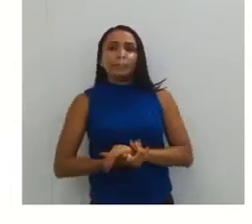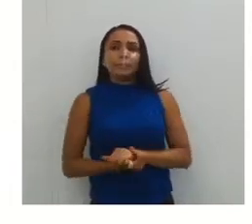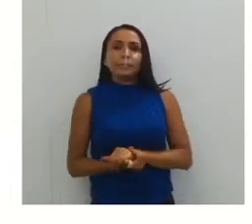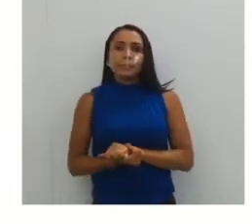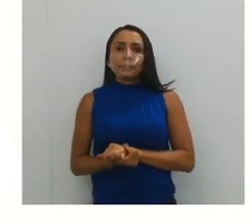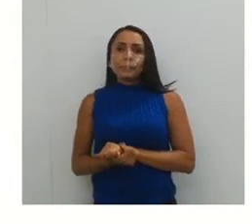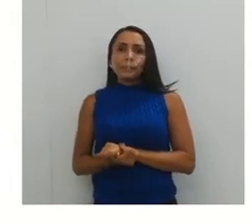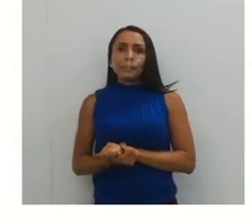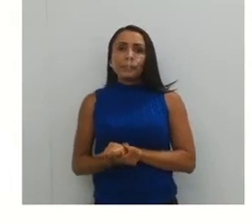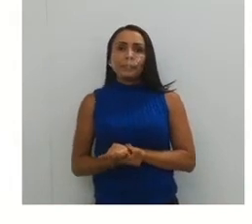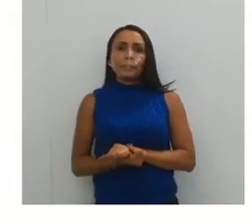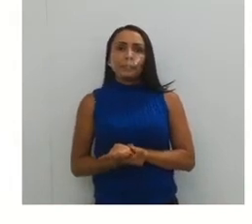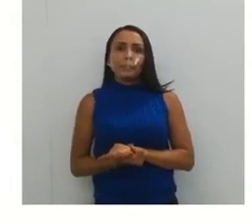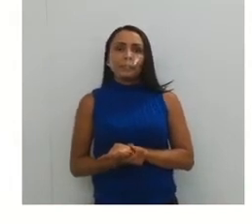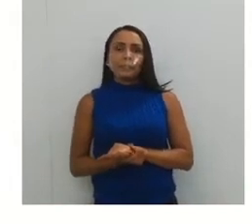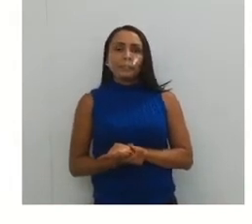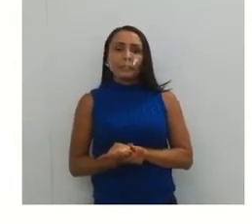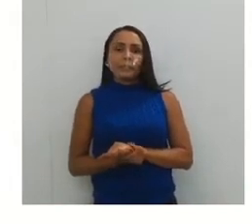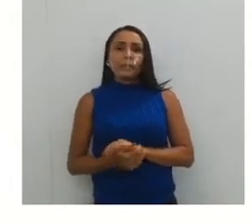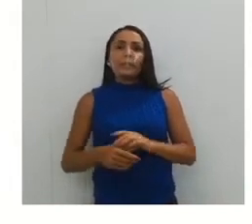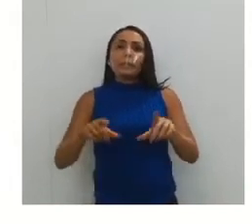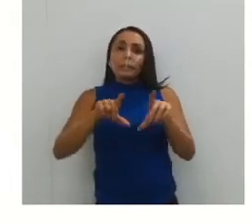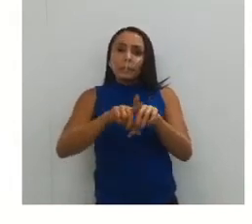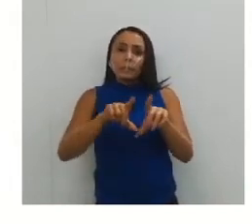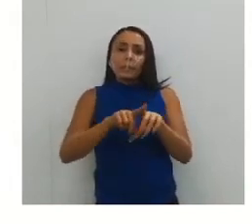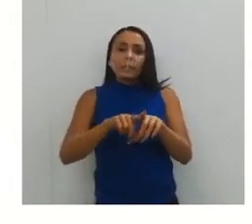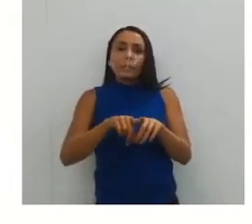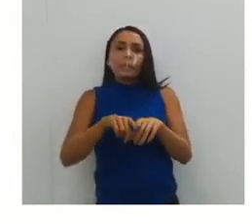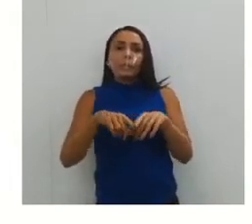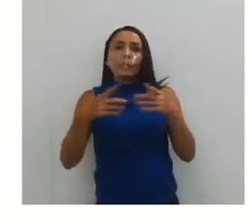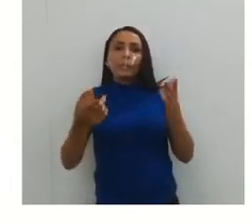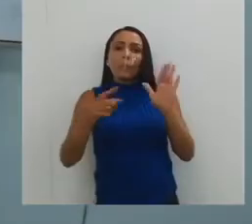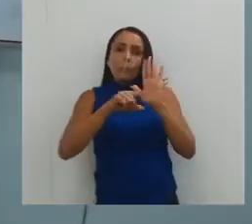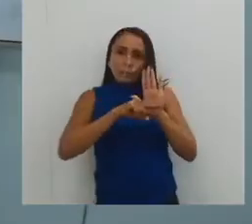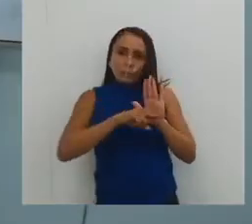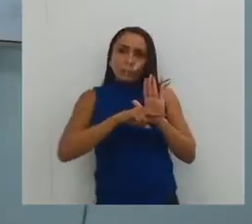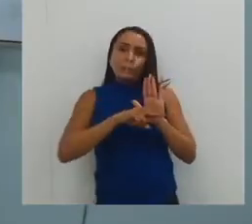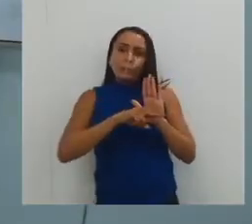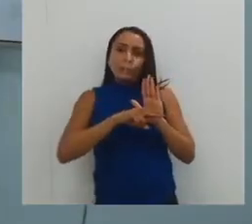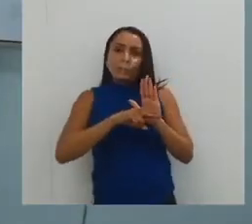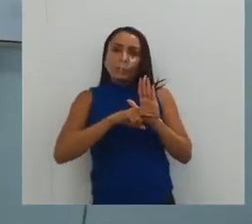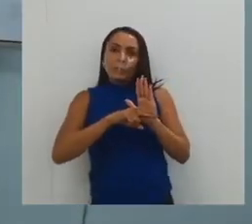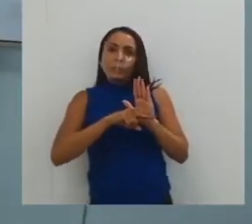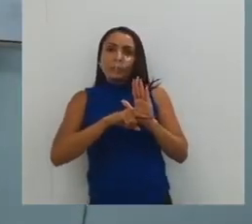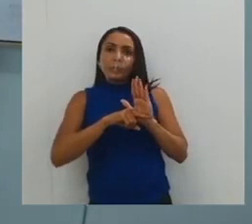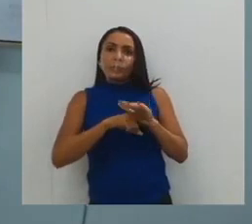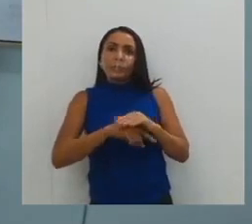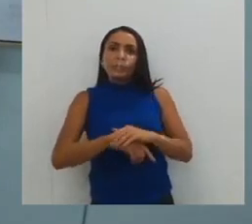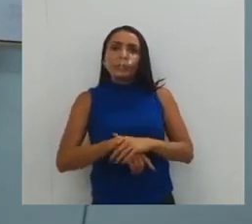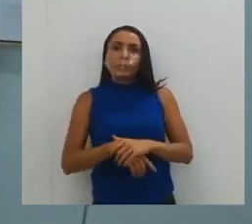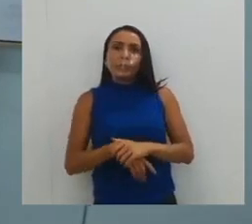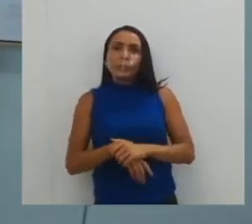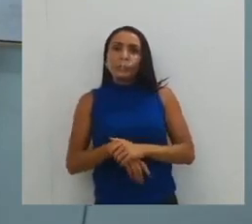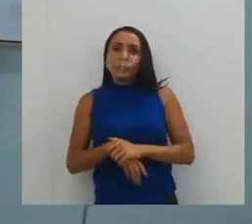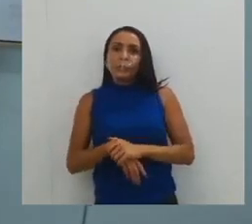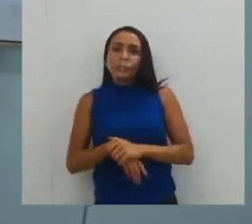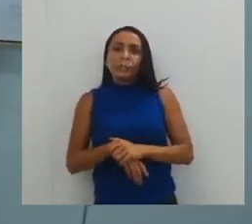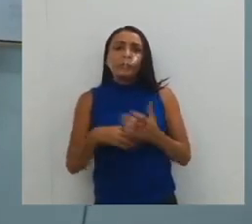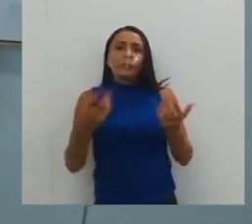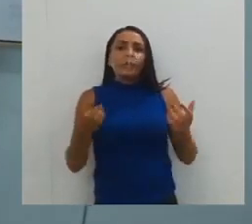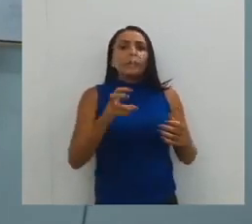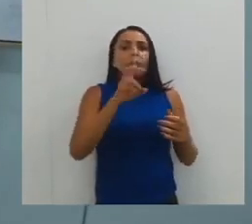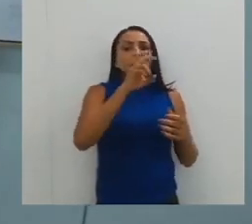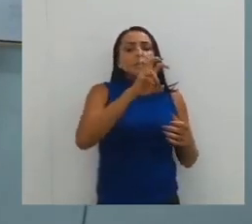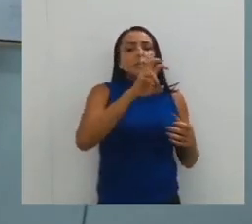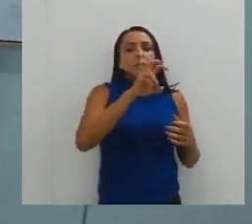tem o caso também que vem o seguinte, ó, quando for menos, ó, se tivesse aqui 5x ao